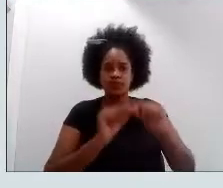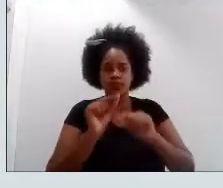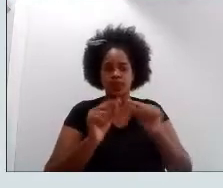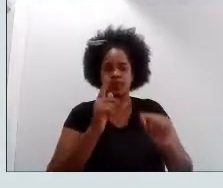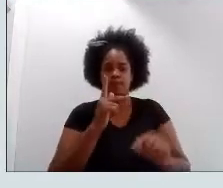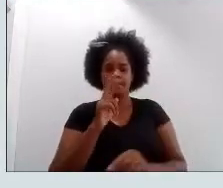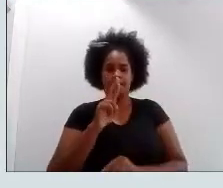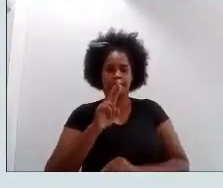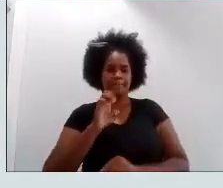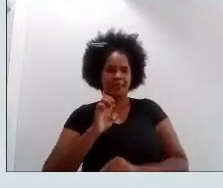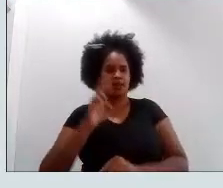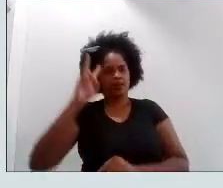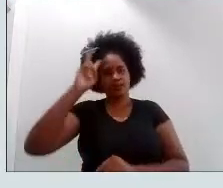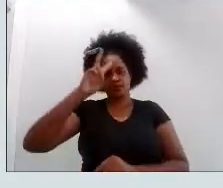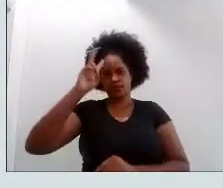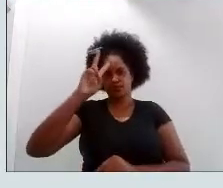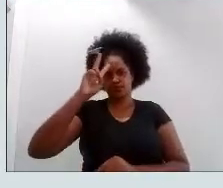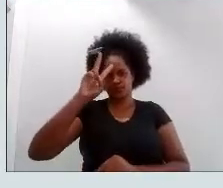pré-história. Então,